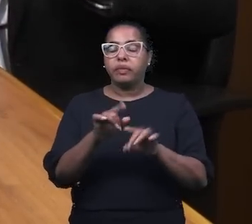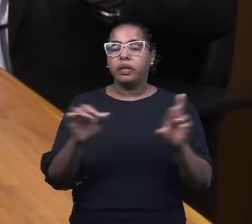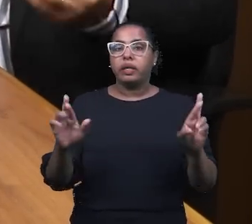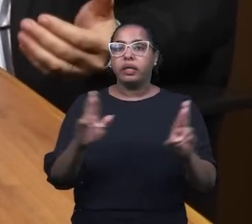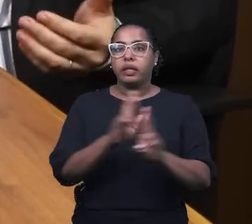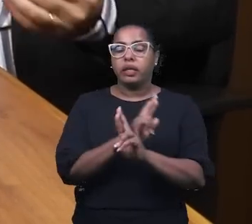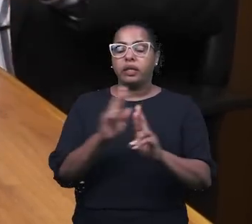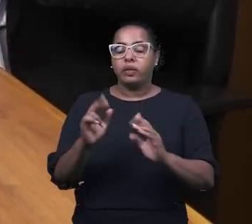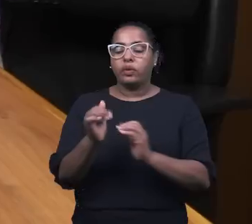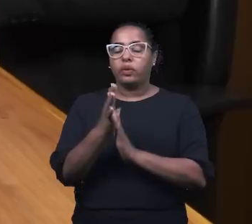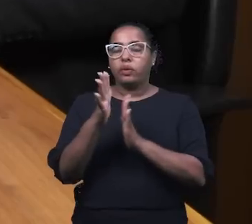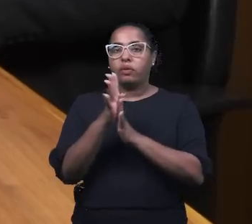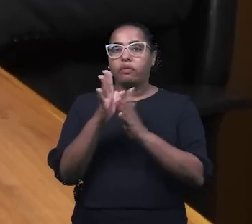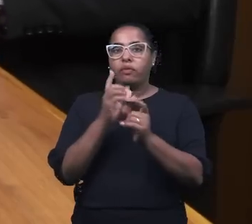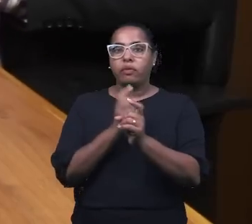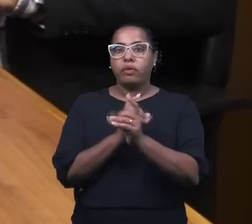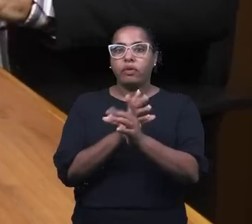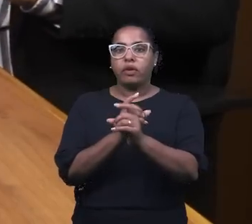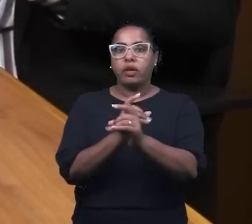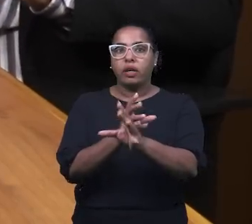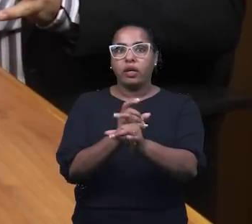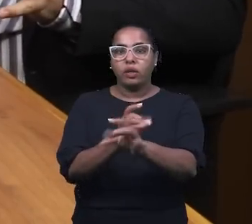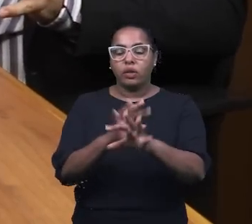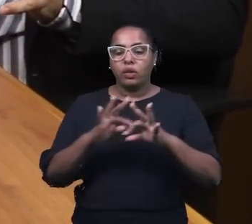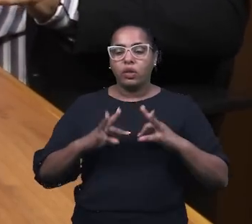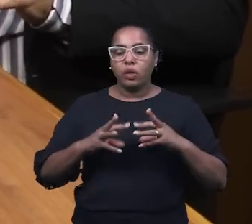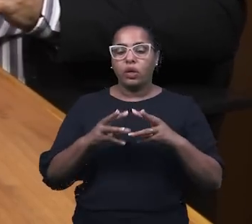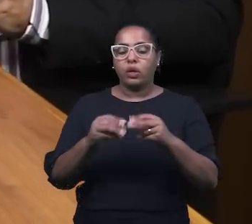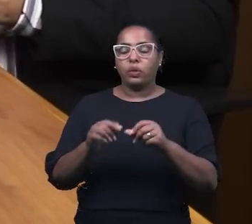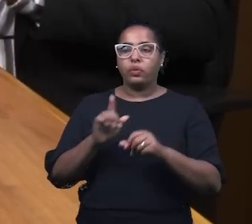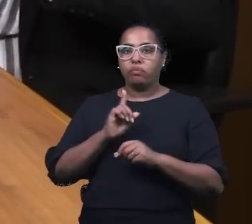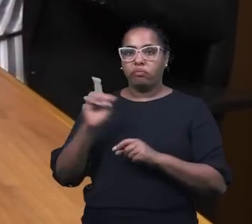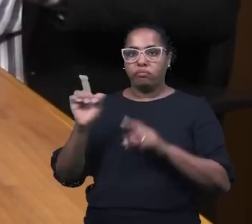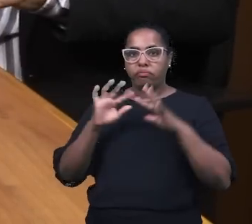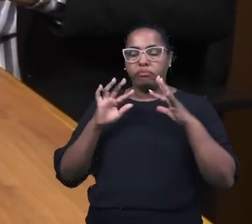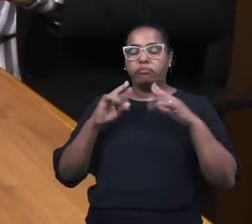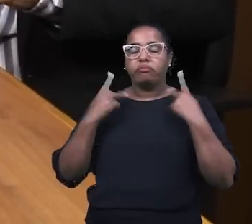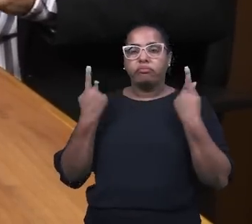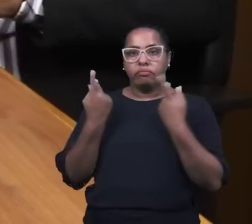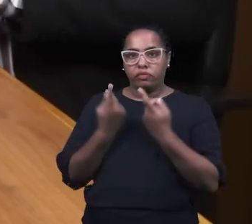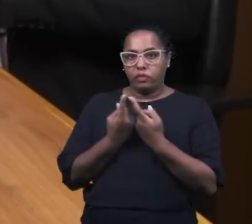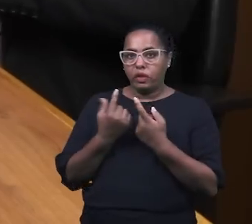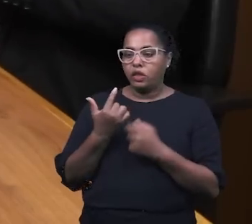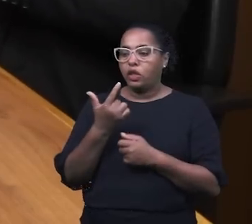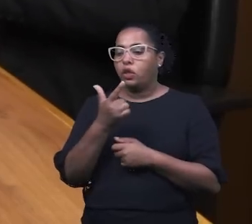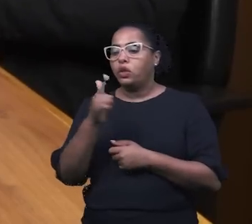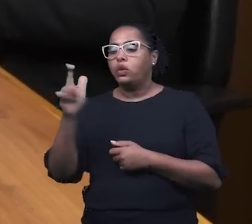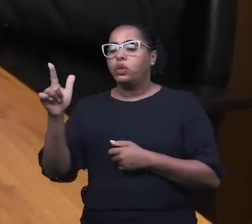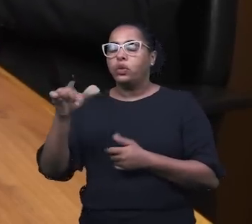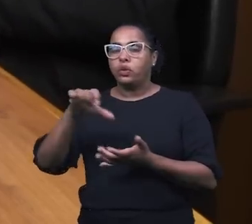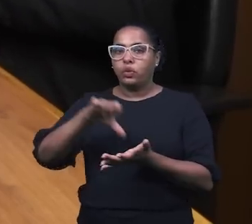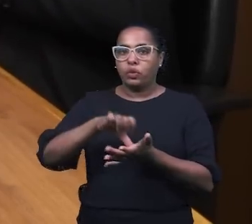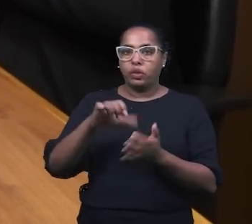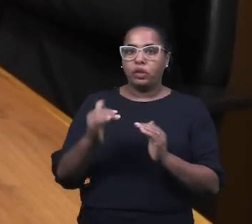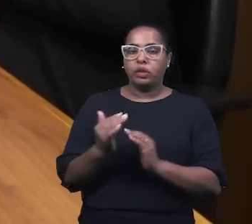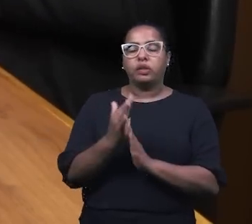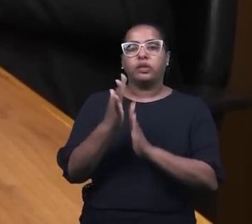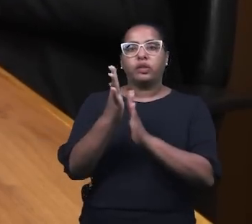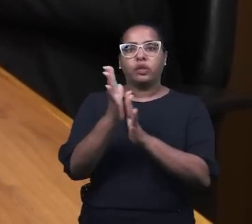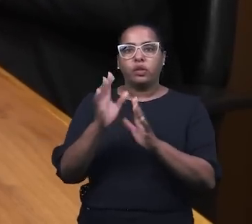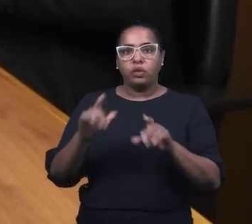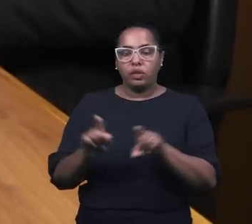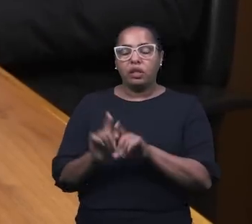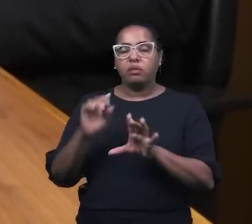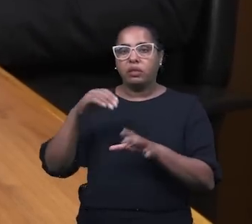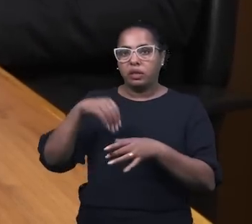que diz respeito ao louvor, à doutrina, tudo isso é visto ali no presbitério. E um dos departamentos é a Central de Louvor.